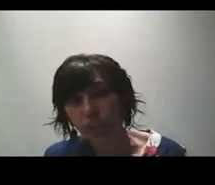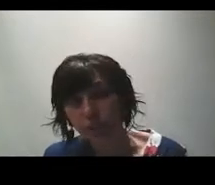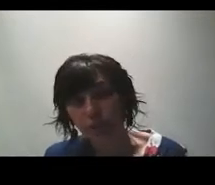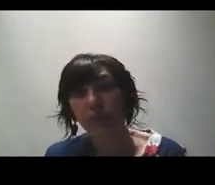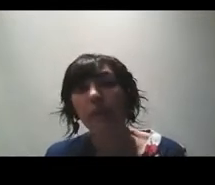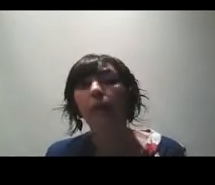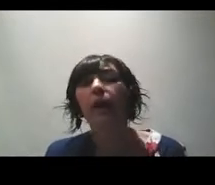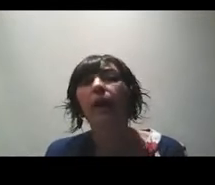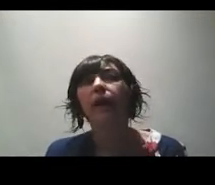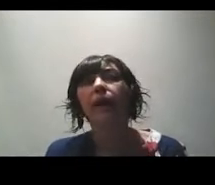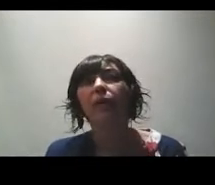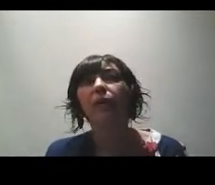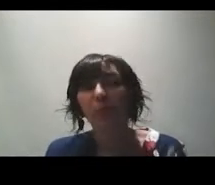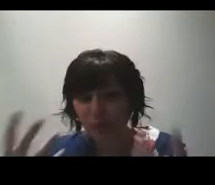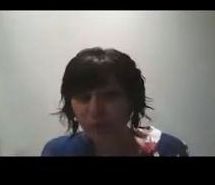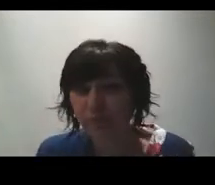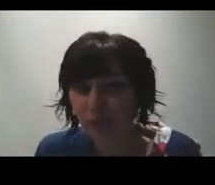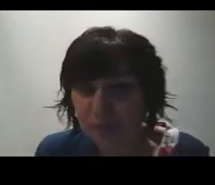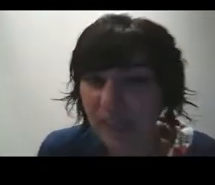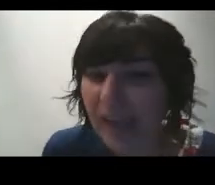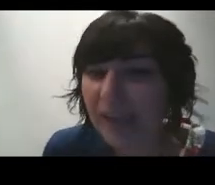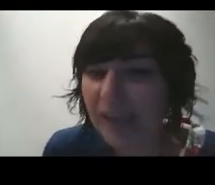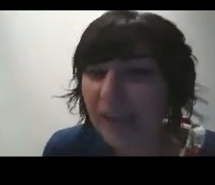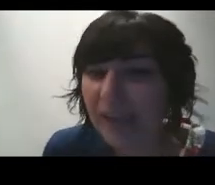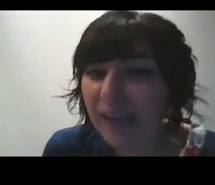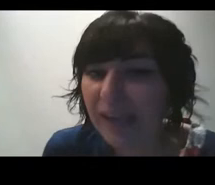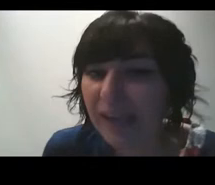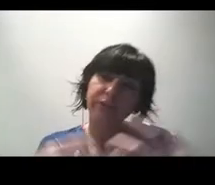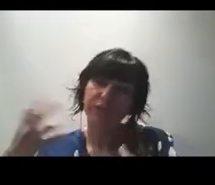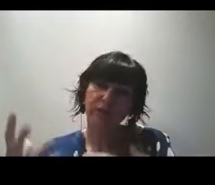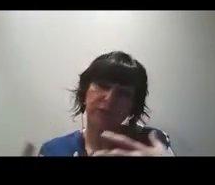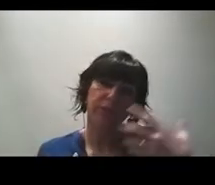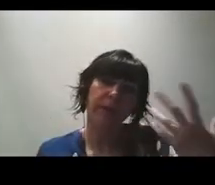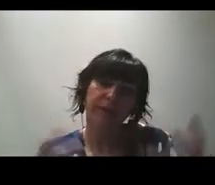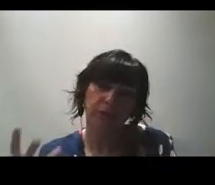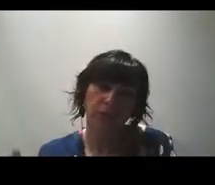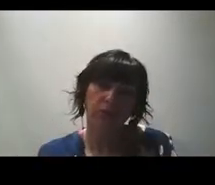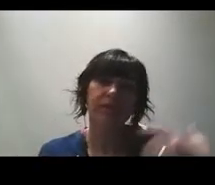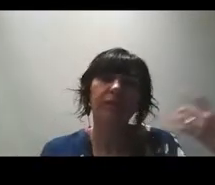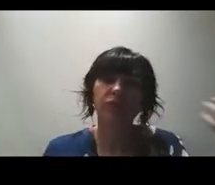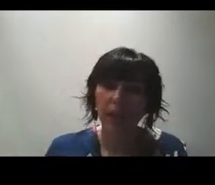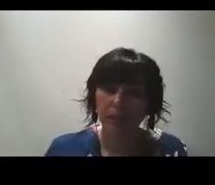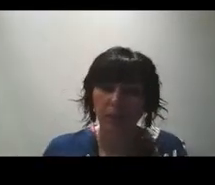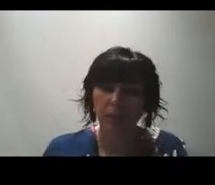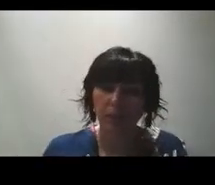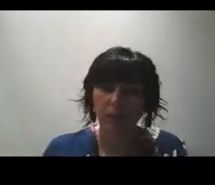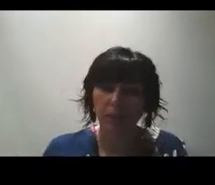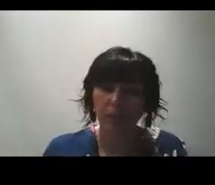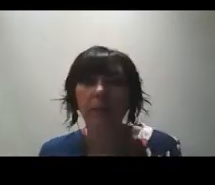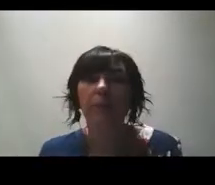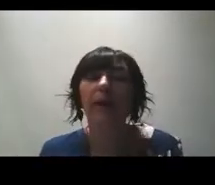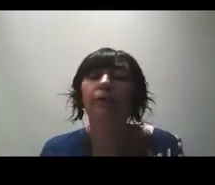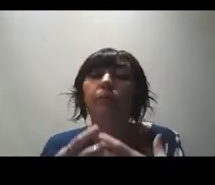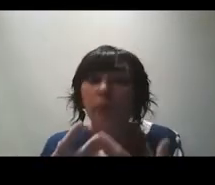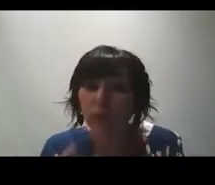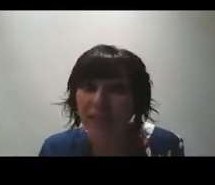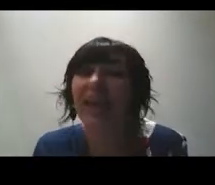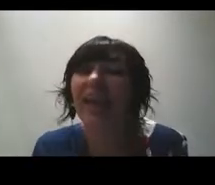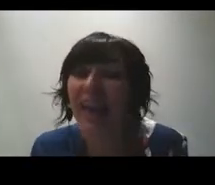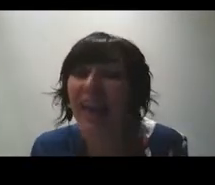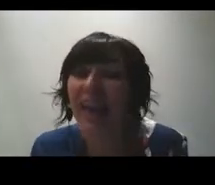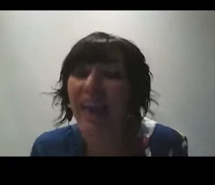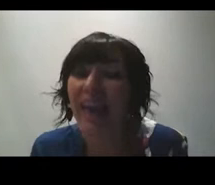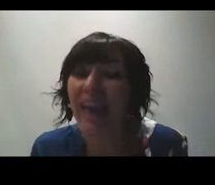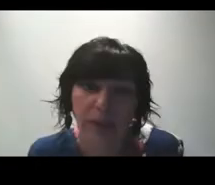repetitiva é quando eu trato disso né dos negócios de impacto dos conselhos que a retorno financeiro e Impacto